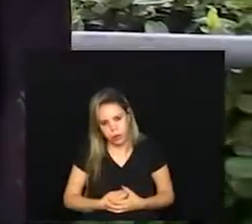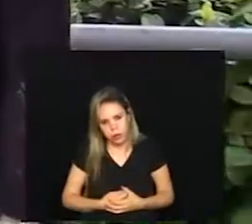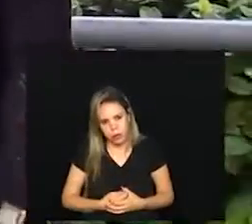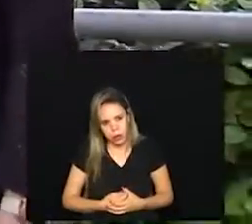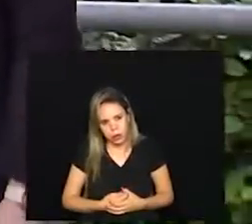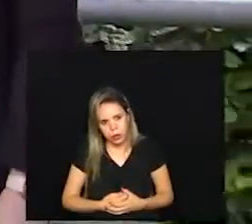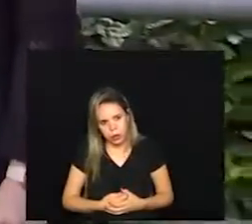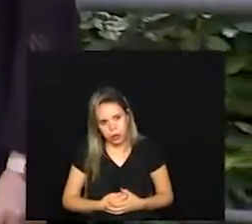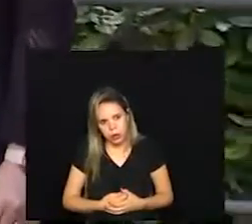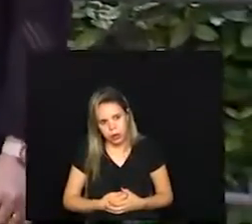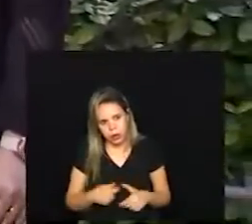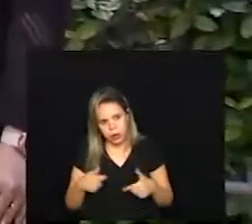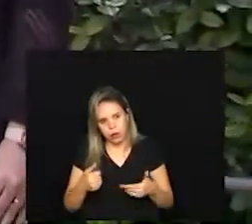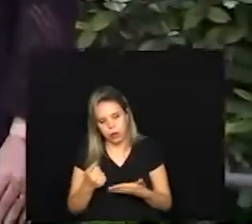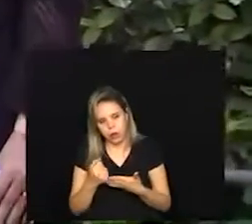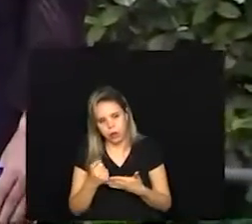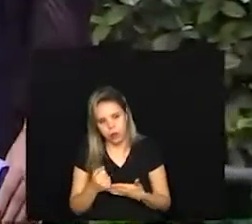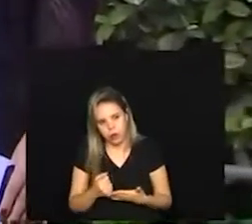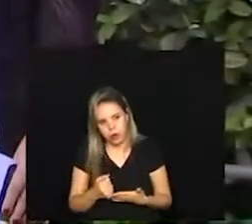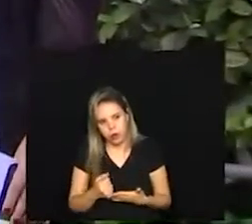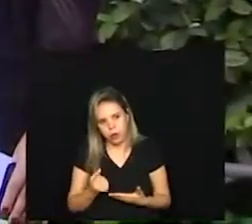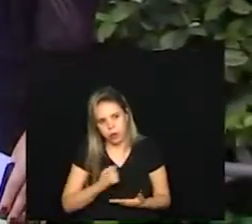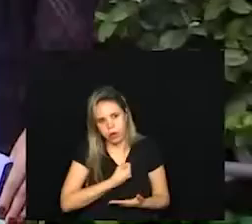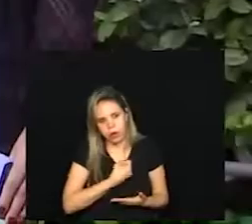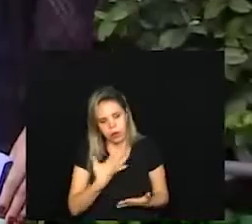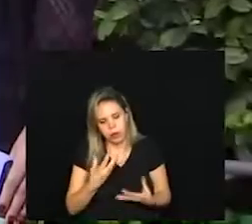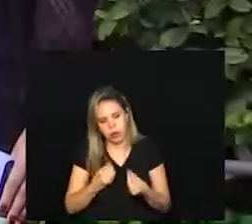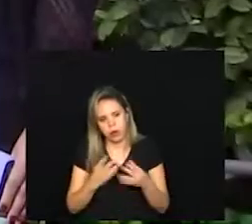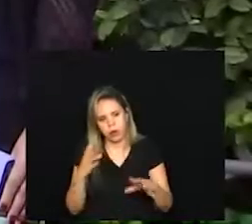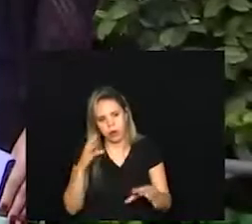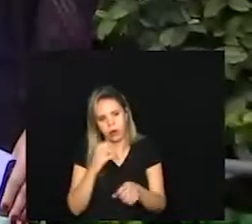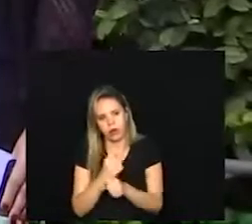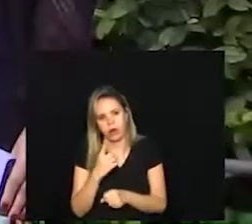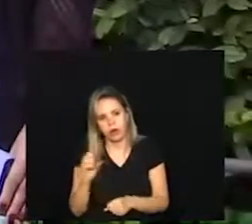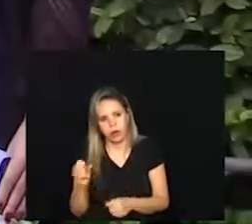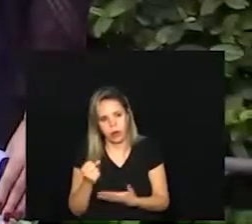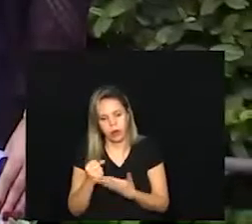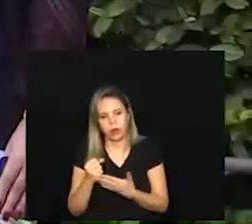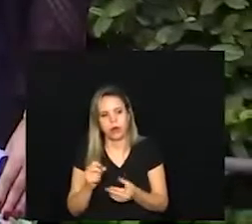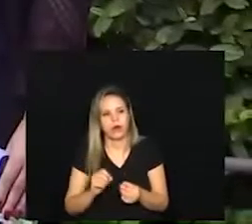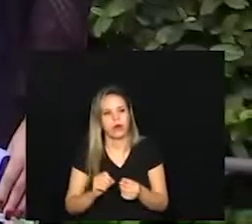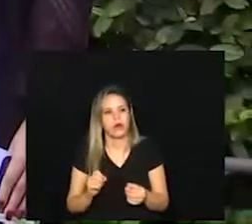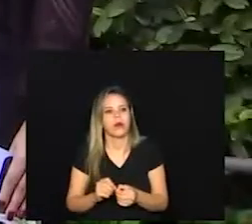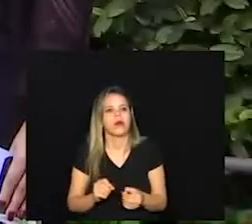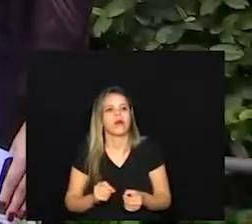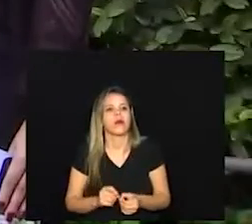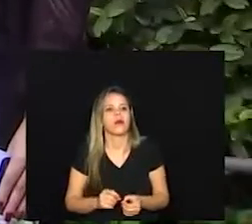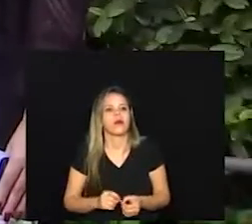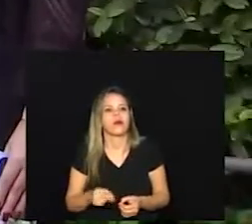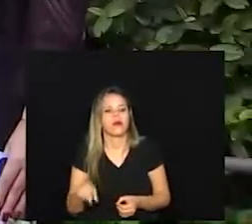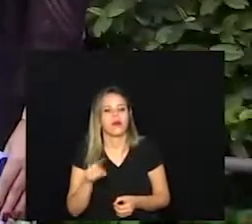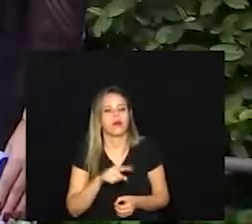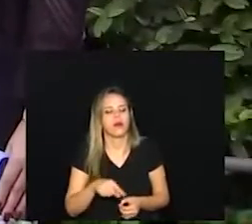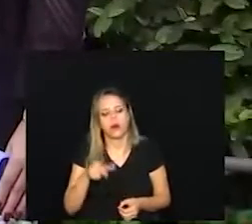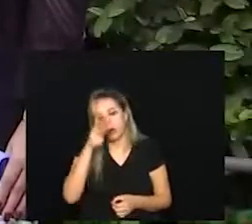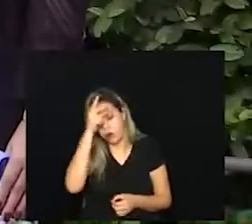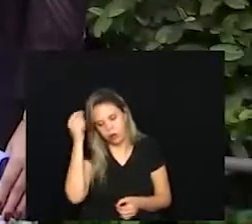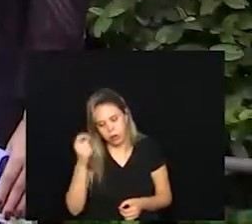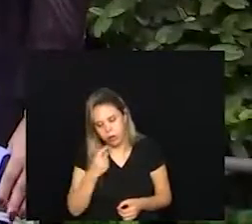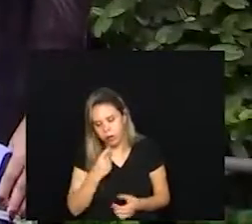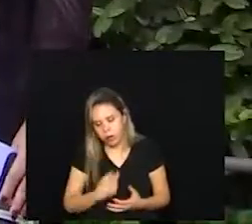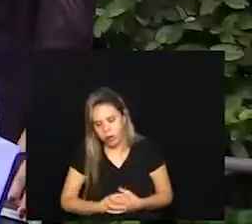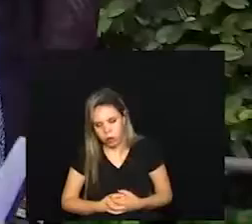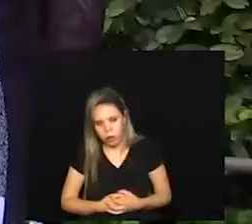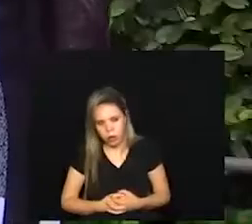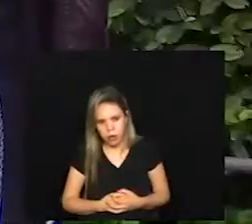ainda referente também às ações? É inúmeras, né? No total são 10 realizadas aí por vocês, pela Prefeitura de